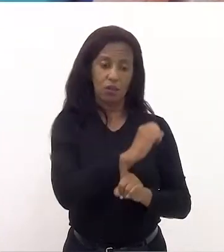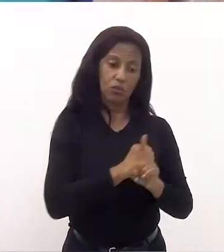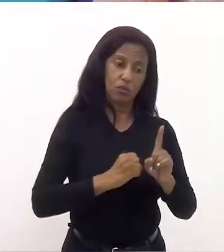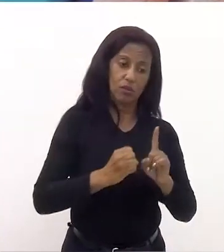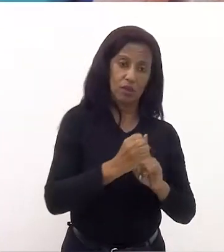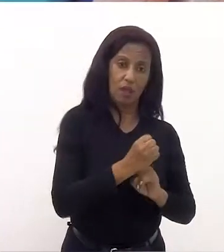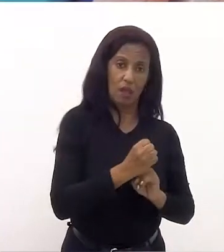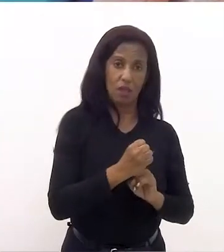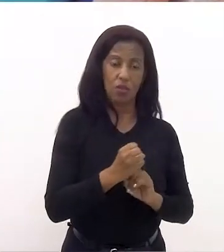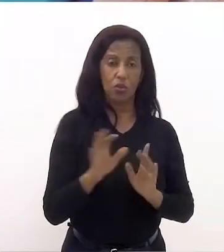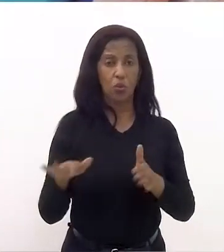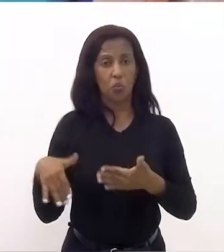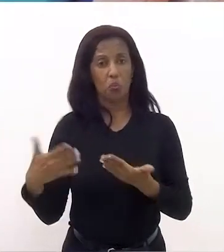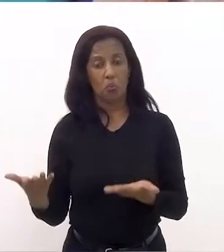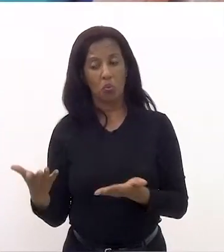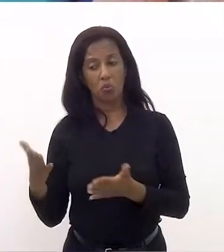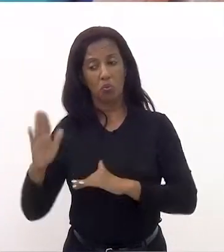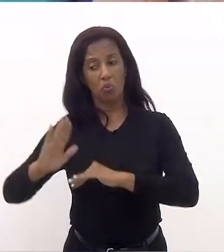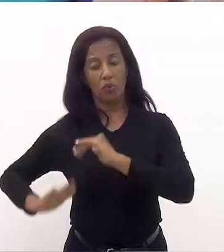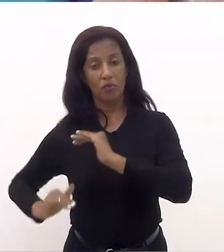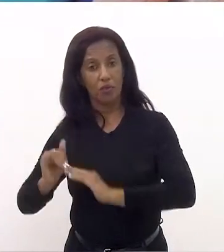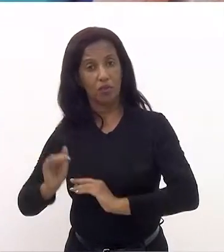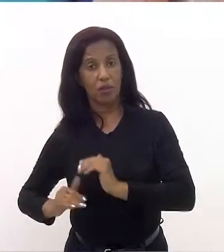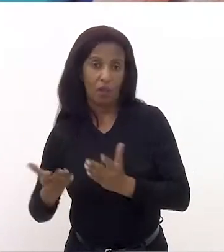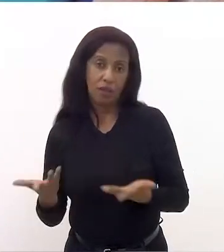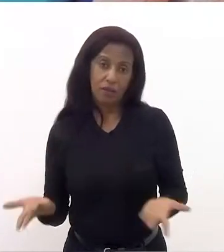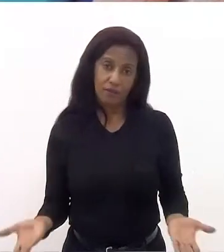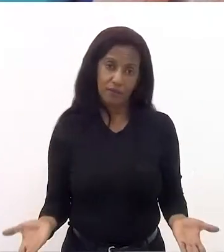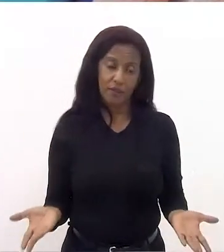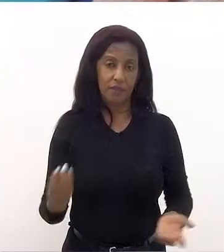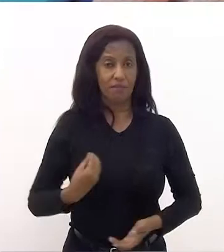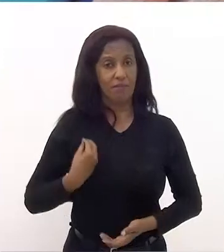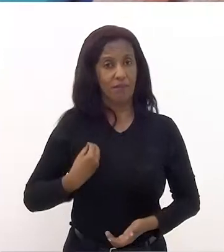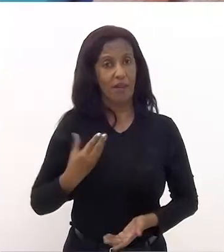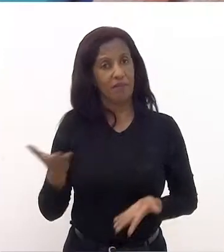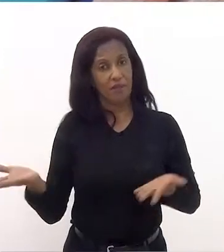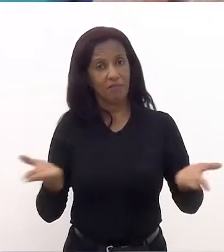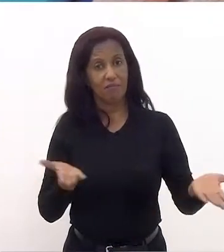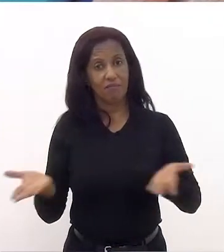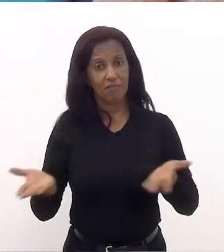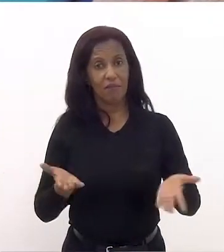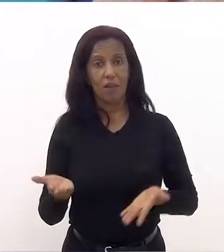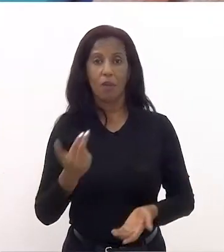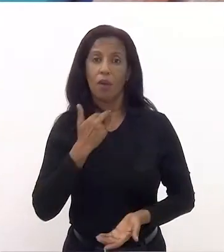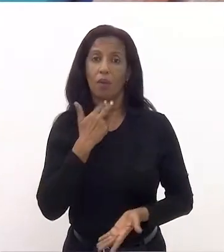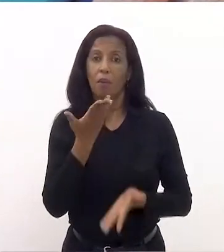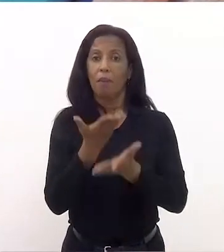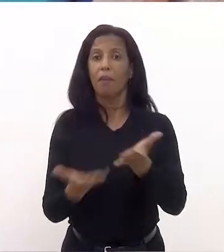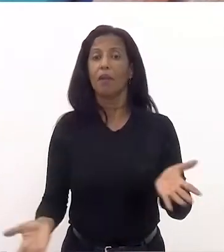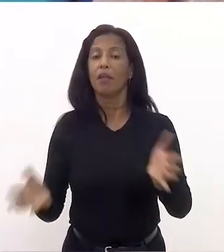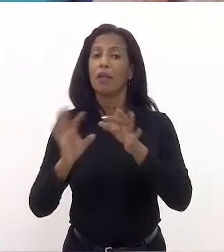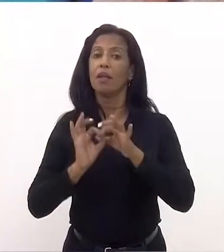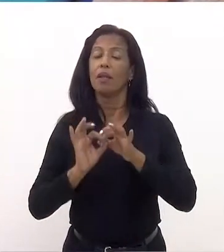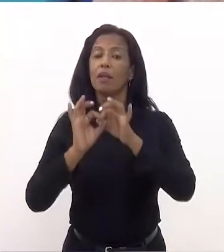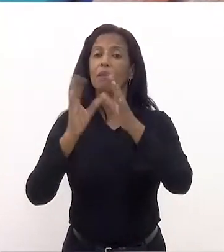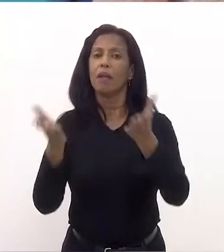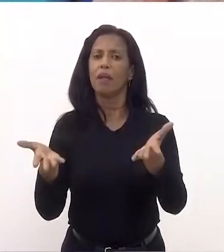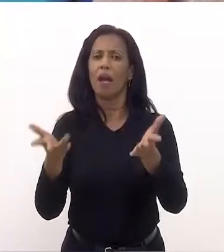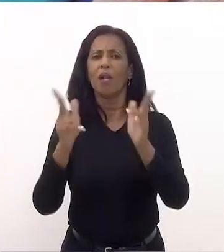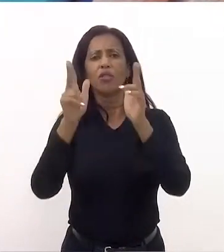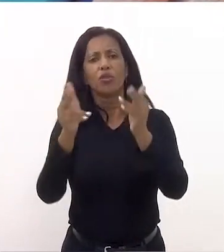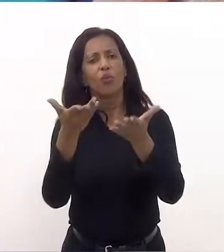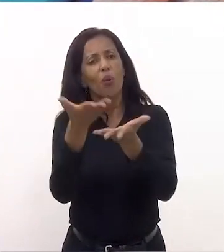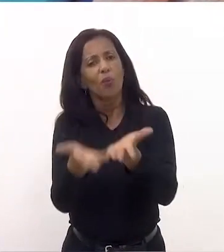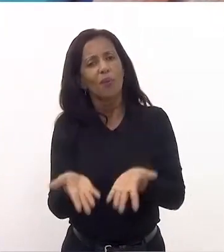tanto sociais quanto profissionais, enfim, a vida é feita disso, mas que a gente não perca a nossa liberdade